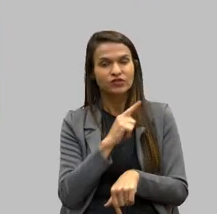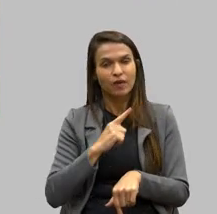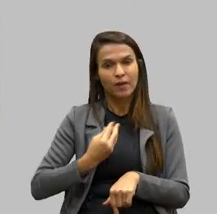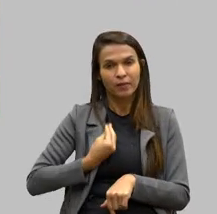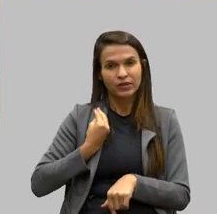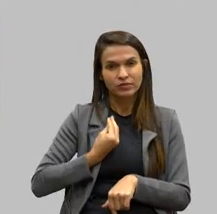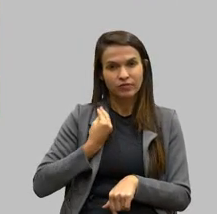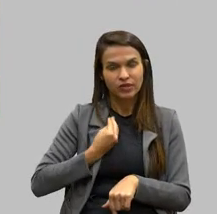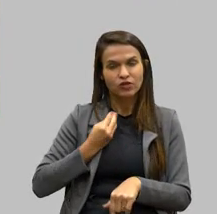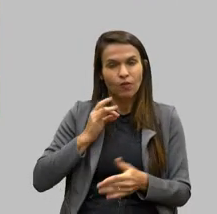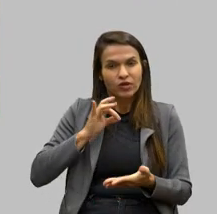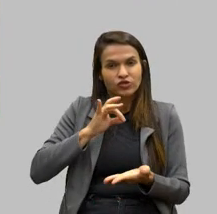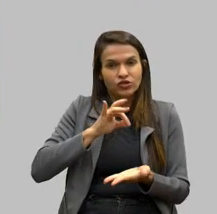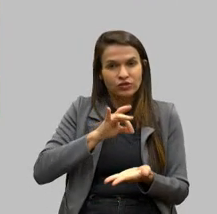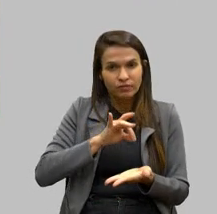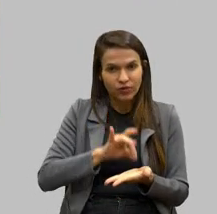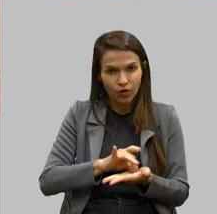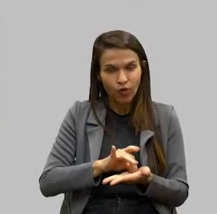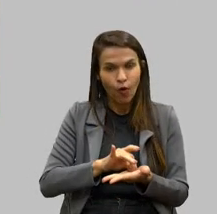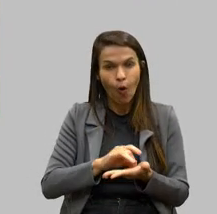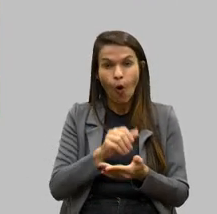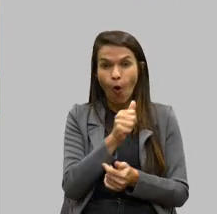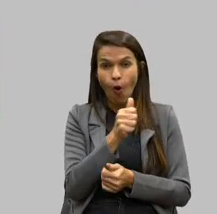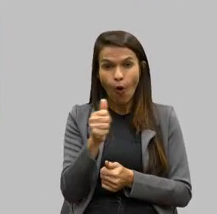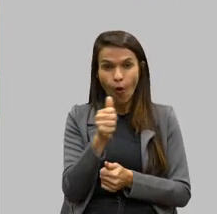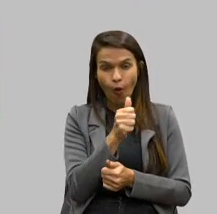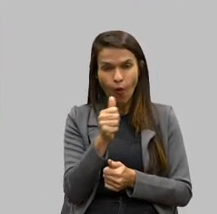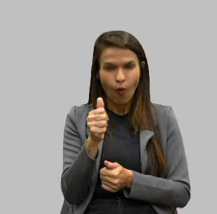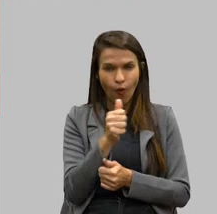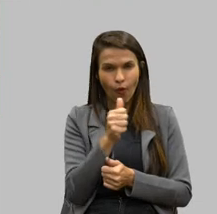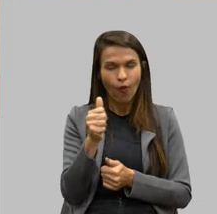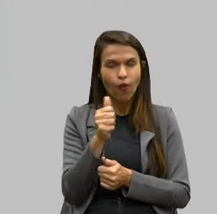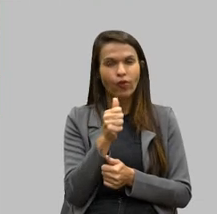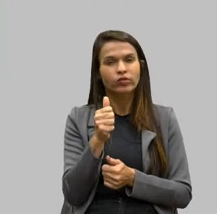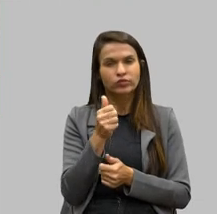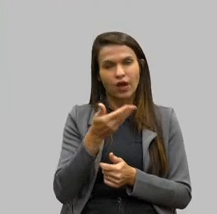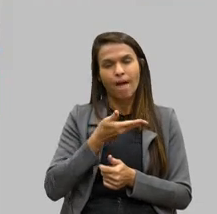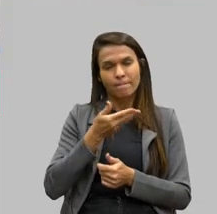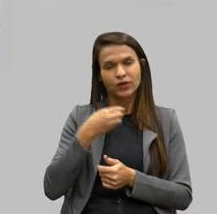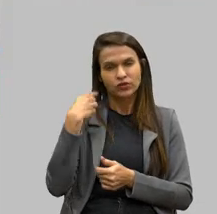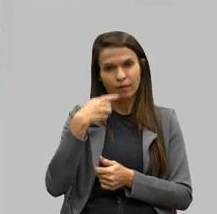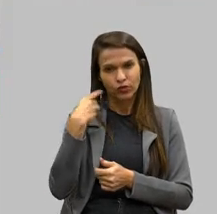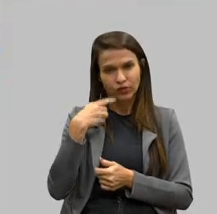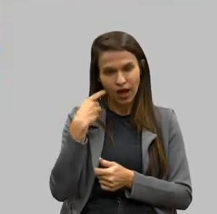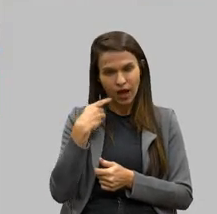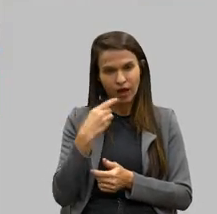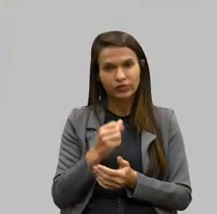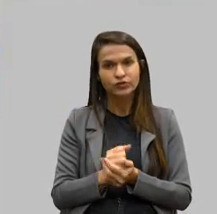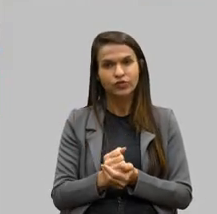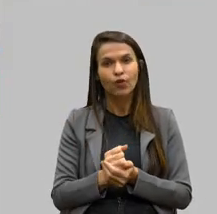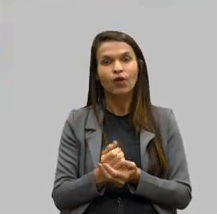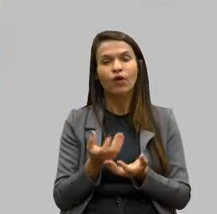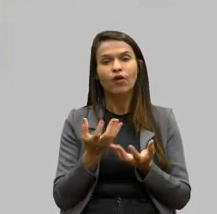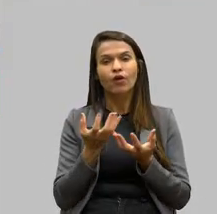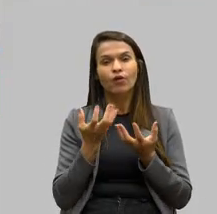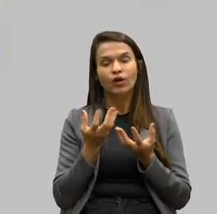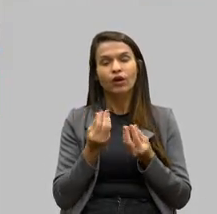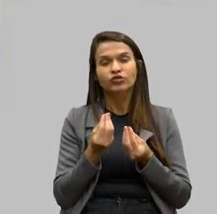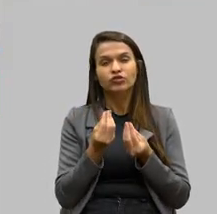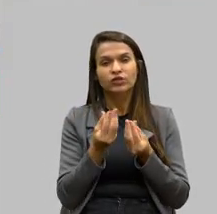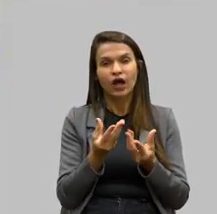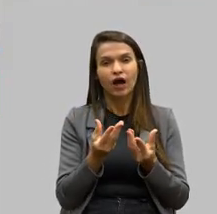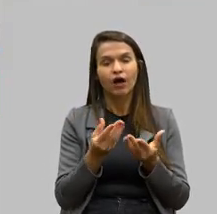participação efetiva de 11 colegas, deputados e deputadas. Eu quero entregar às suas mãos um